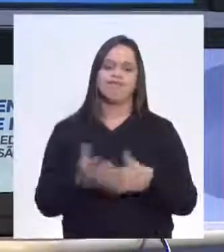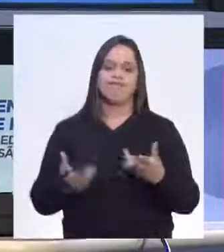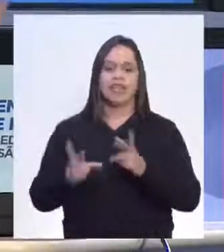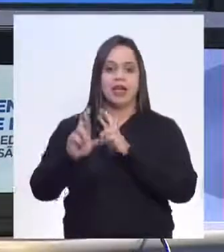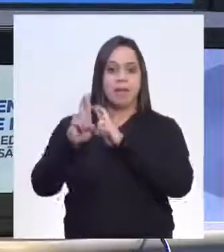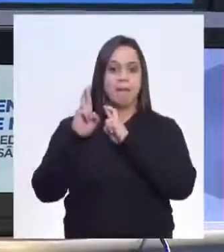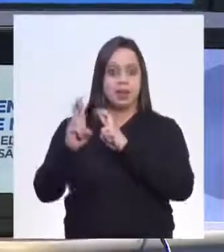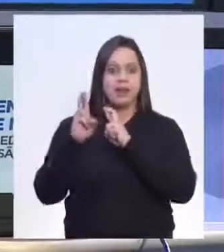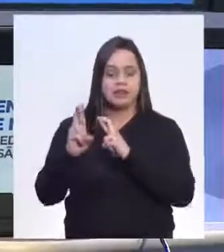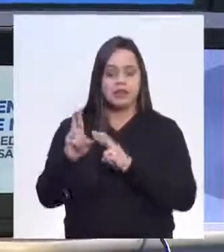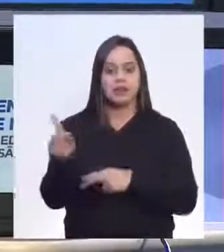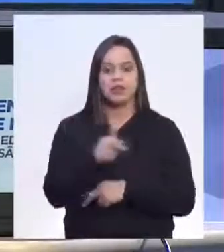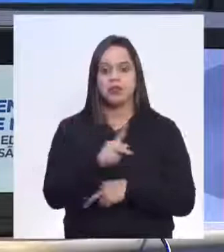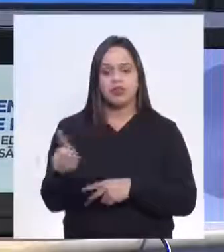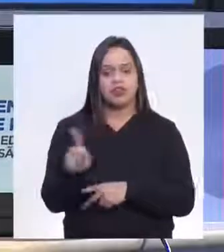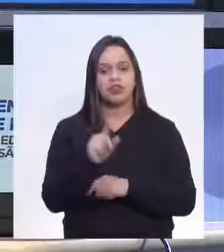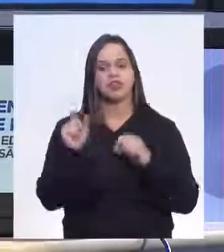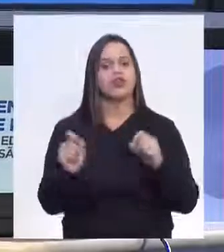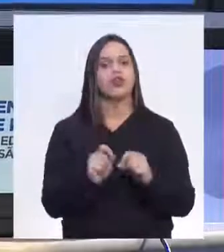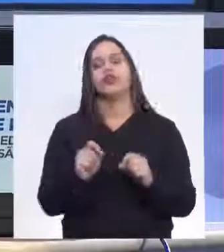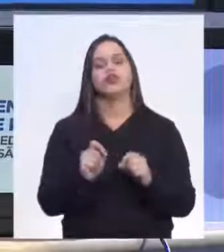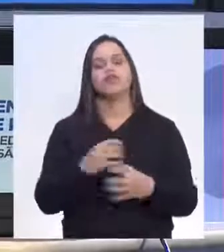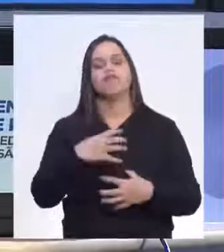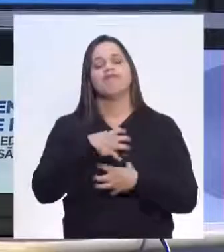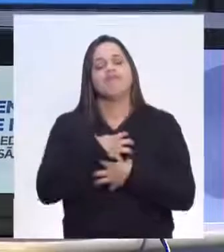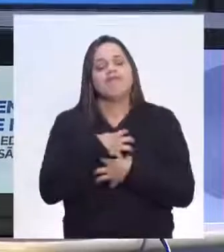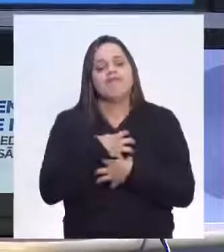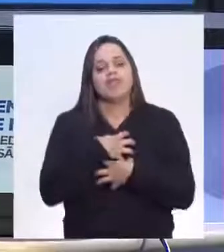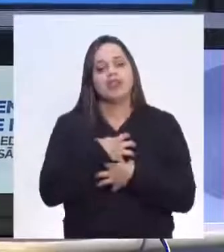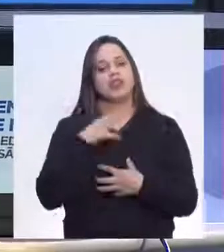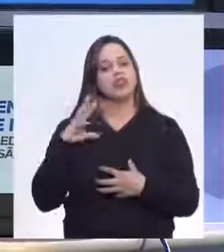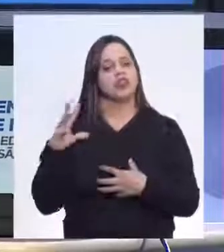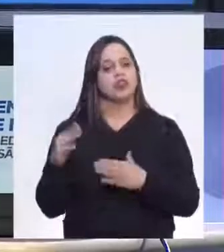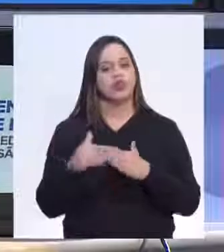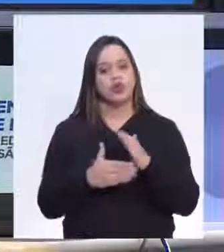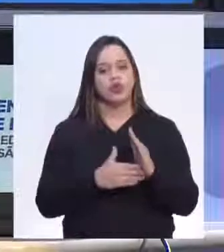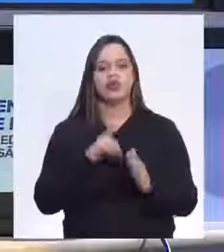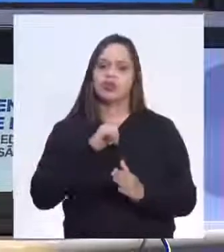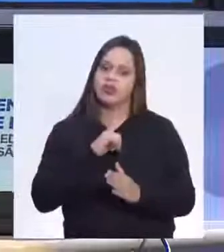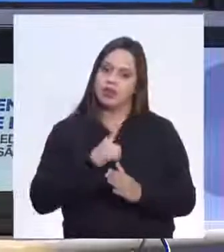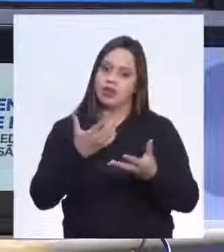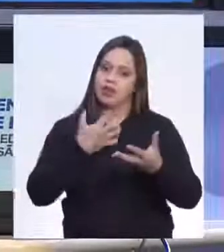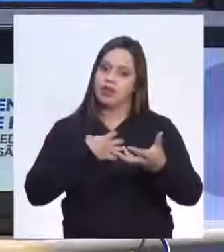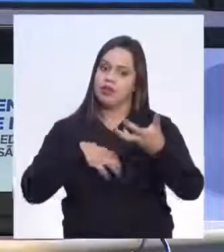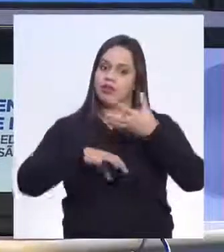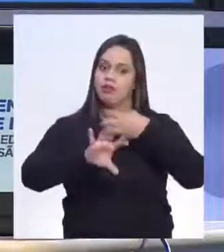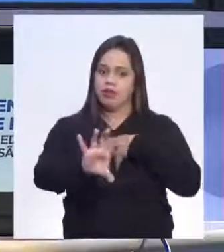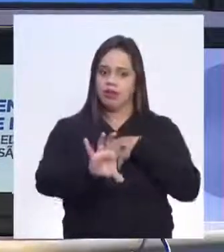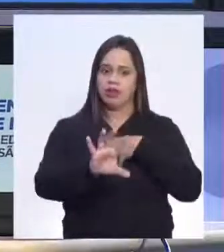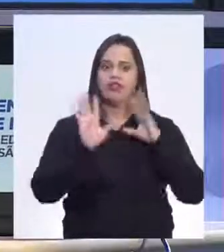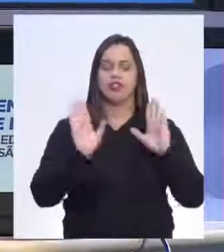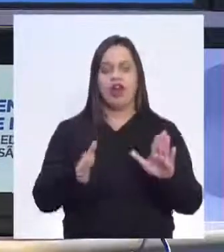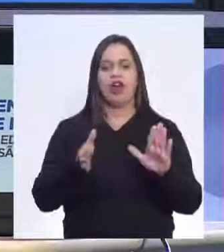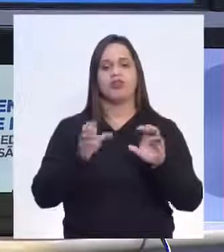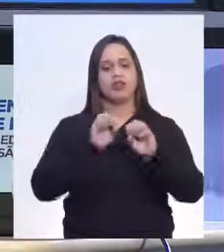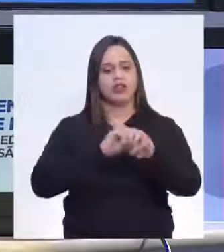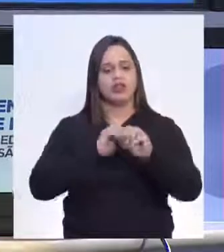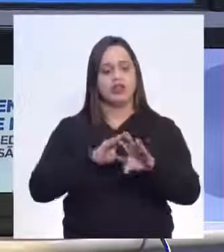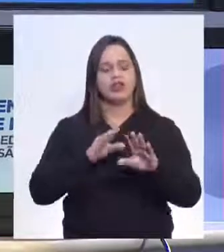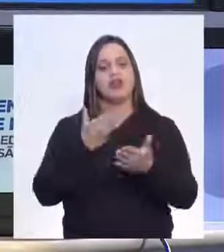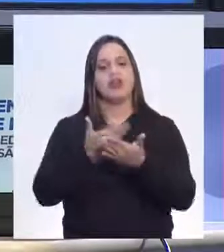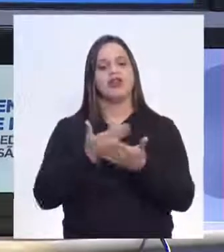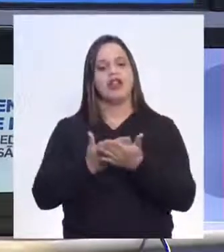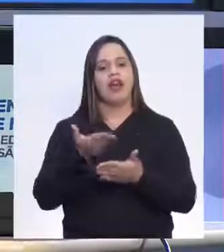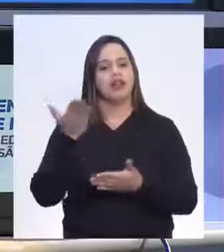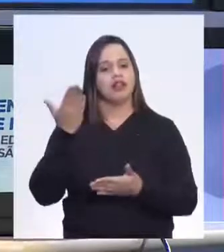professores, pensemos aí nos sentimentos todos que a gente tem e na empatia, como foi bem dita na aula anterior, tá bom? Todo